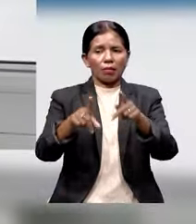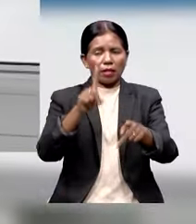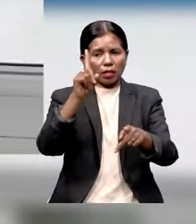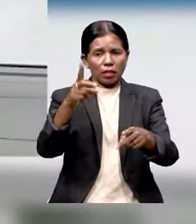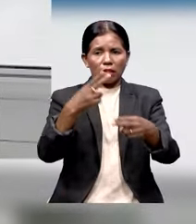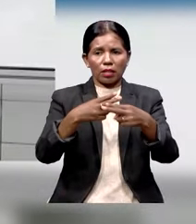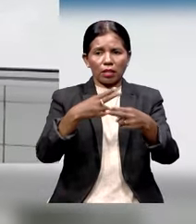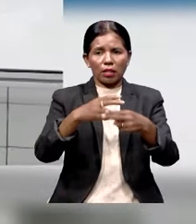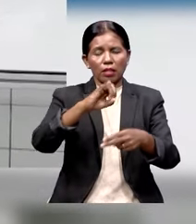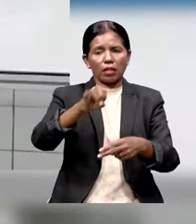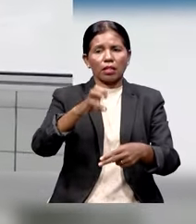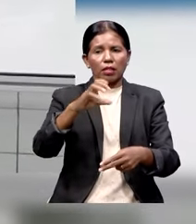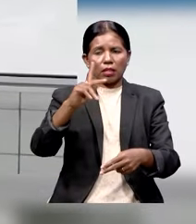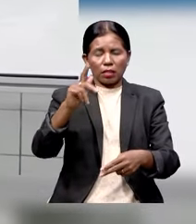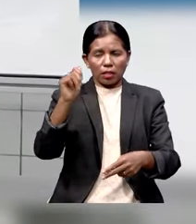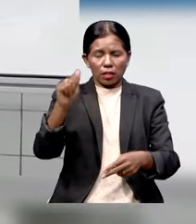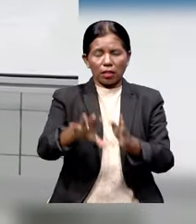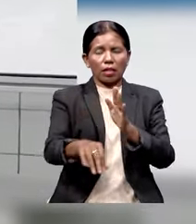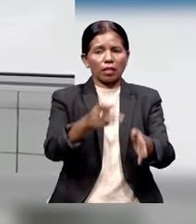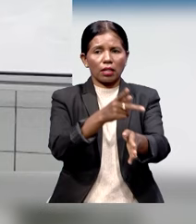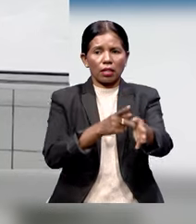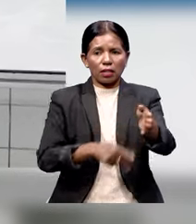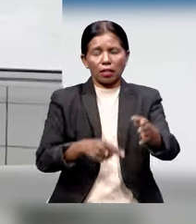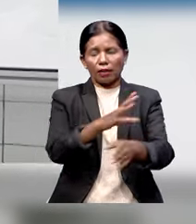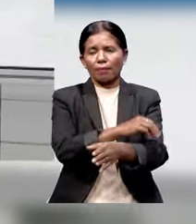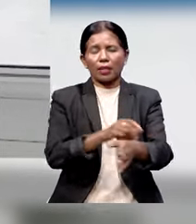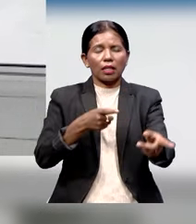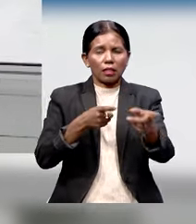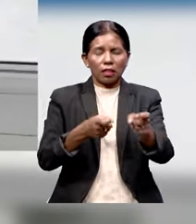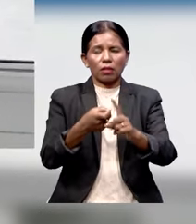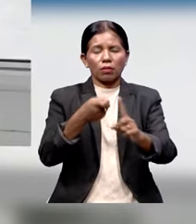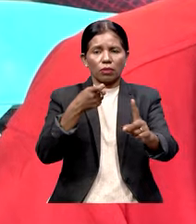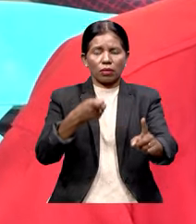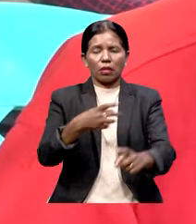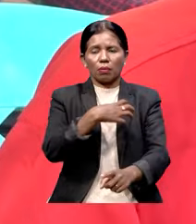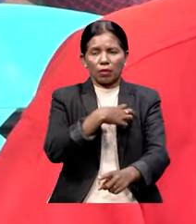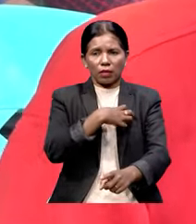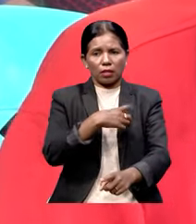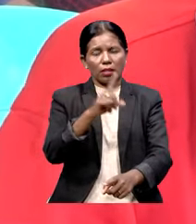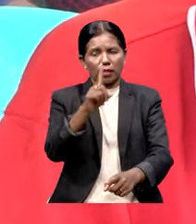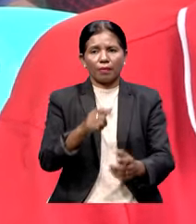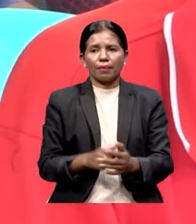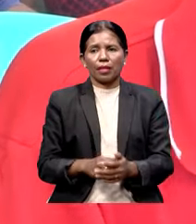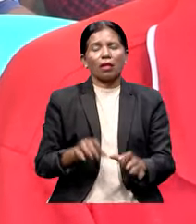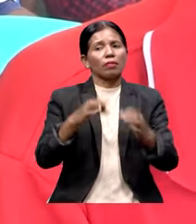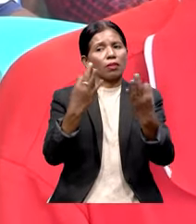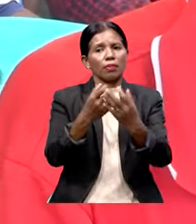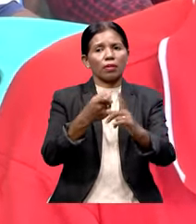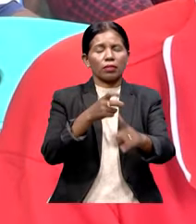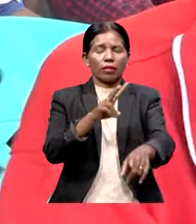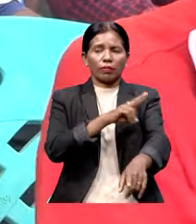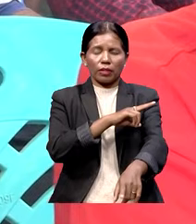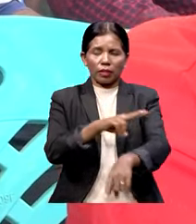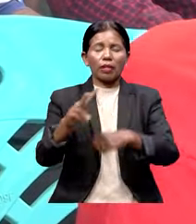honar zeka baretu borses retancanek alegadamente tiro husi elemento penitele balum tambane família husi vítima